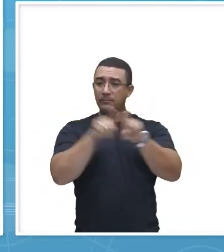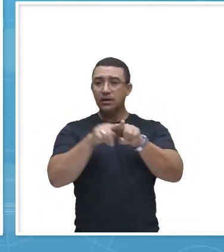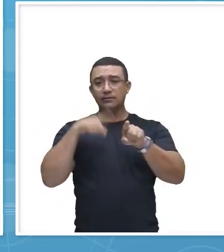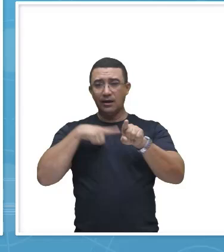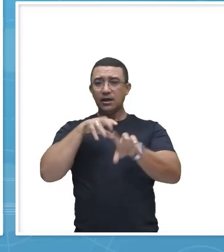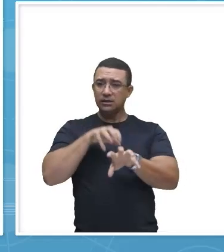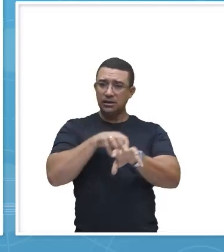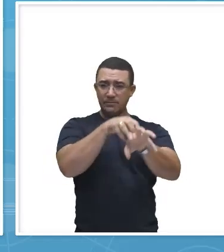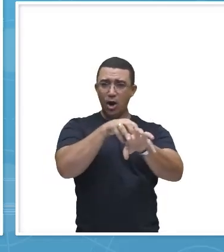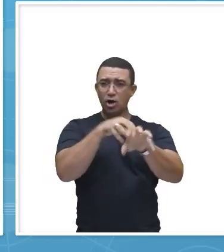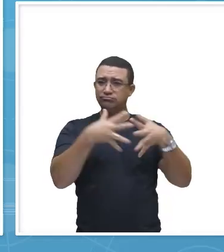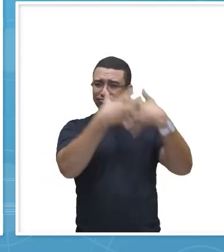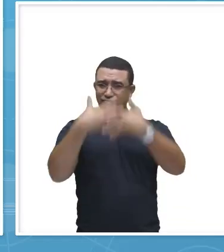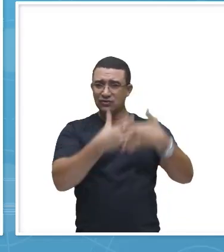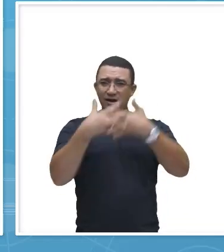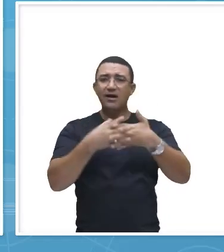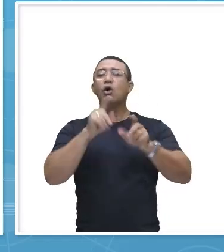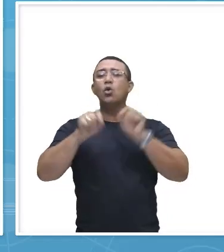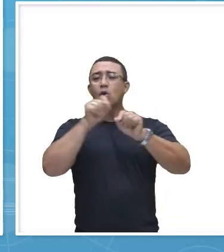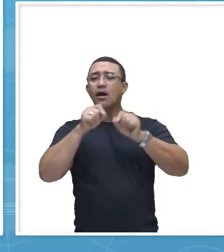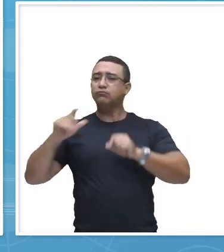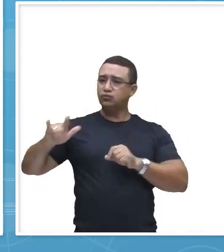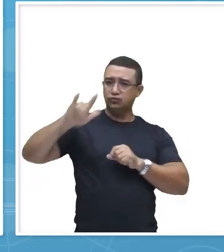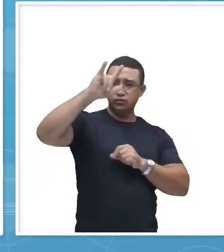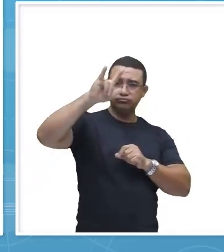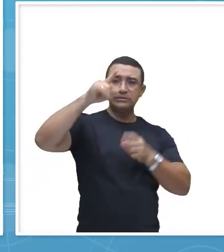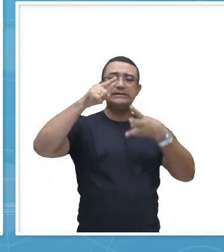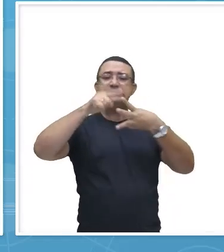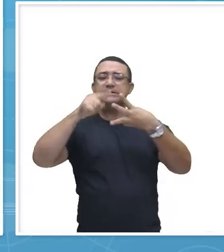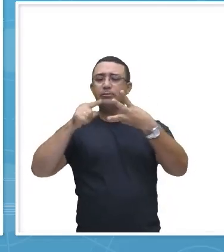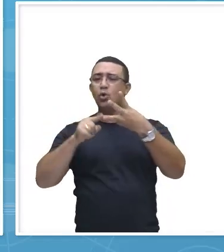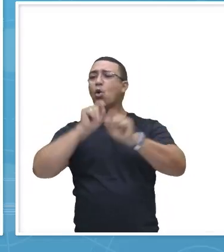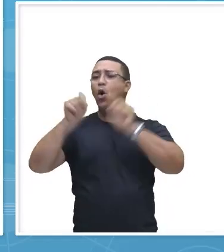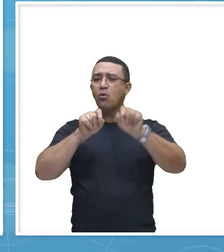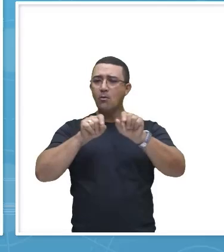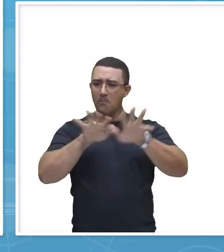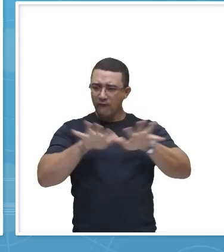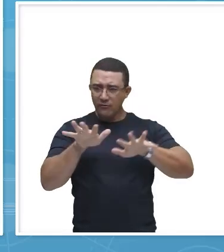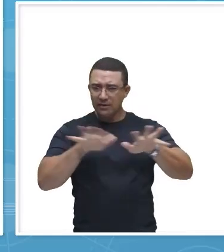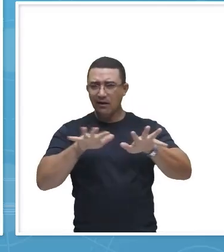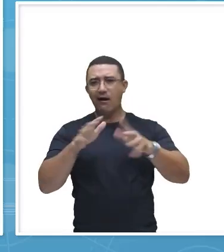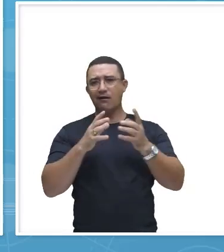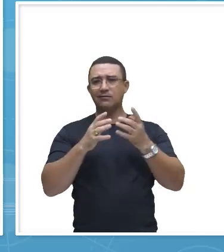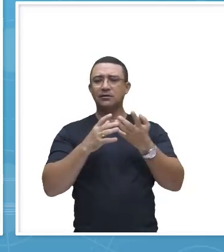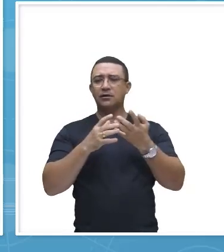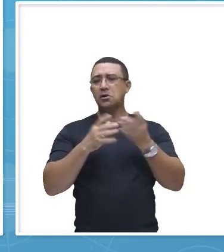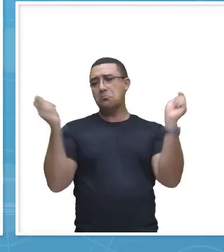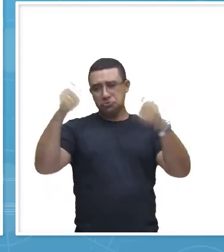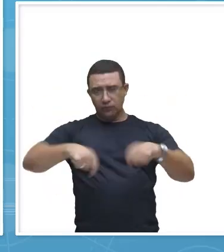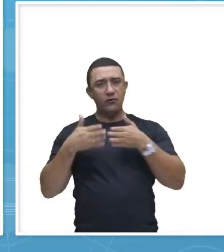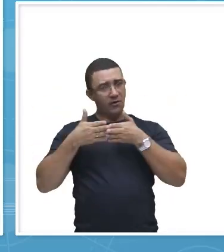aéreo. Né? Tem outras formas de se transportar, de se movimentar, por exemplo. Você pode se movimentar de navio, você pode